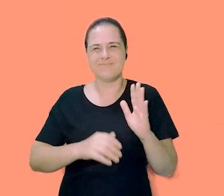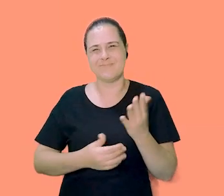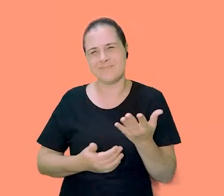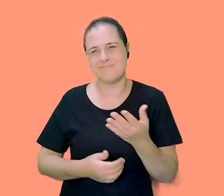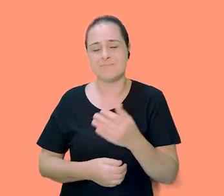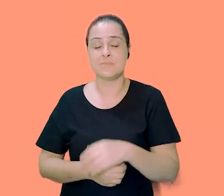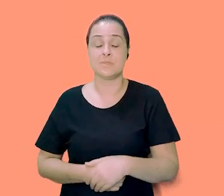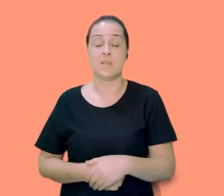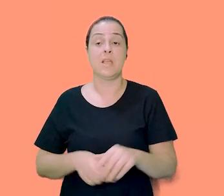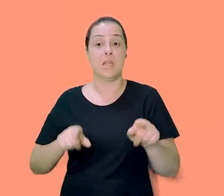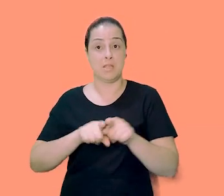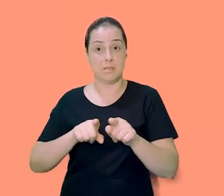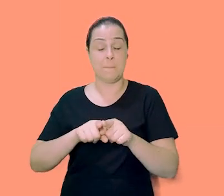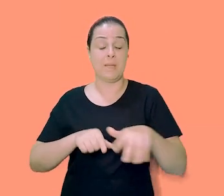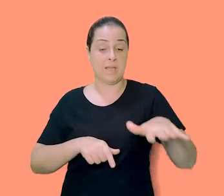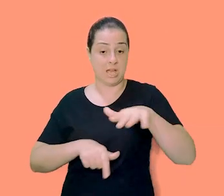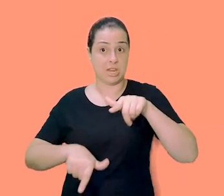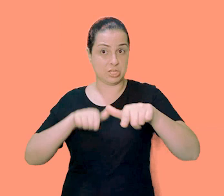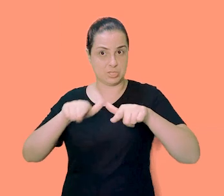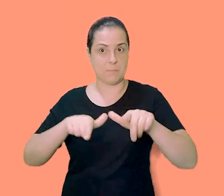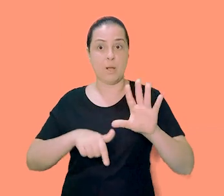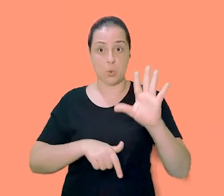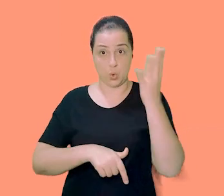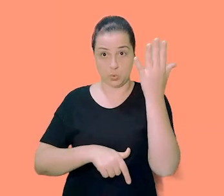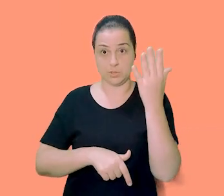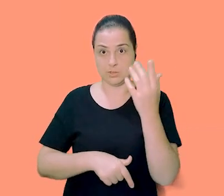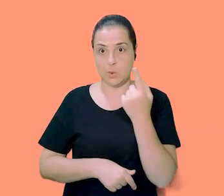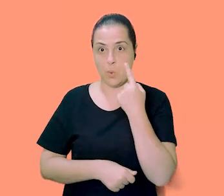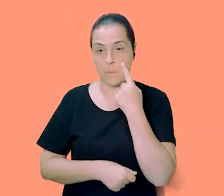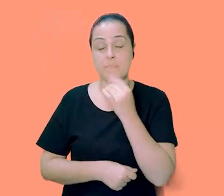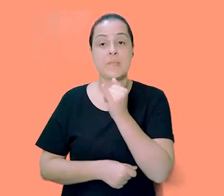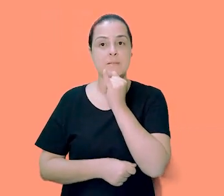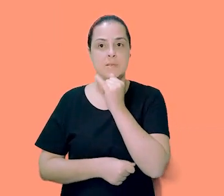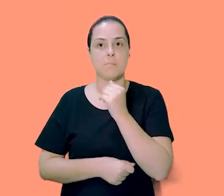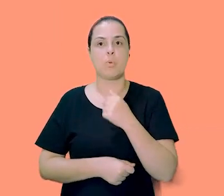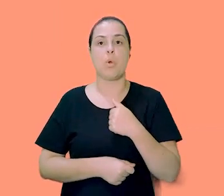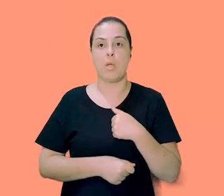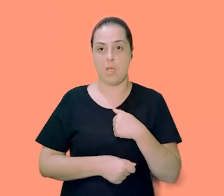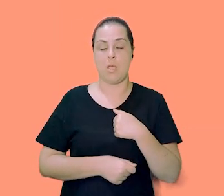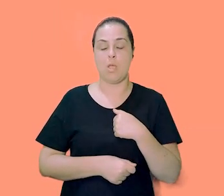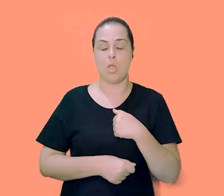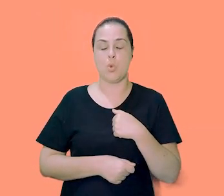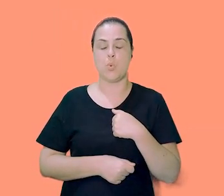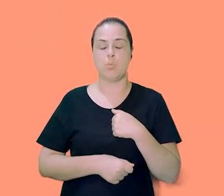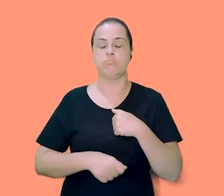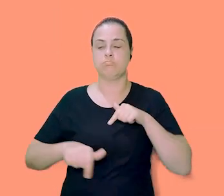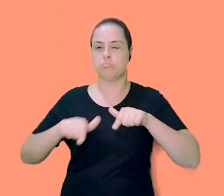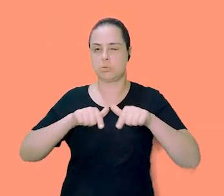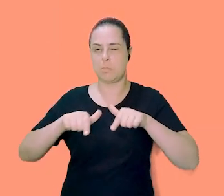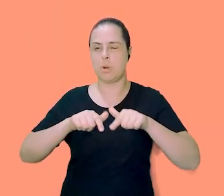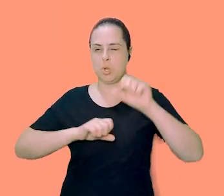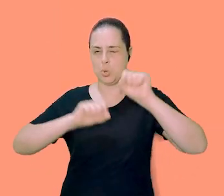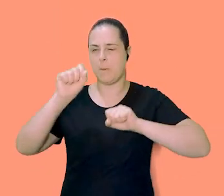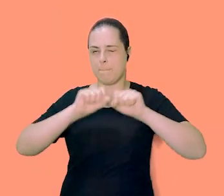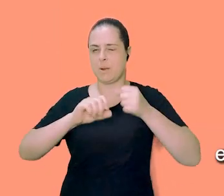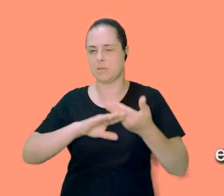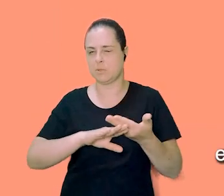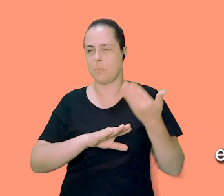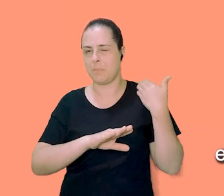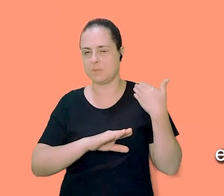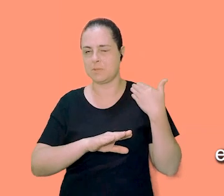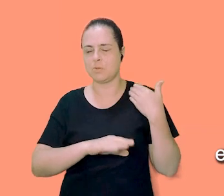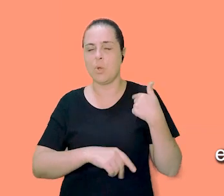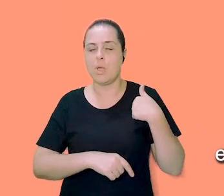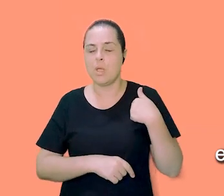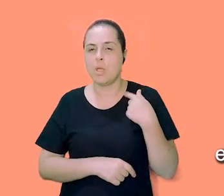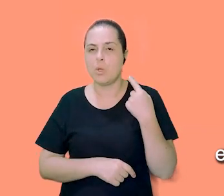no mercado de trabalho que foi complicado para mim. Por exemplo, e quando eu voltei a ouvir, quando eu estava trabalhando numa empresa, e as